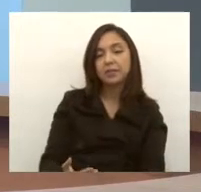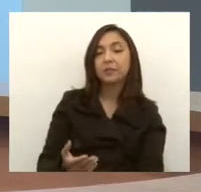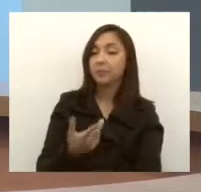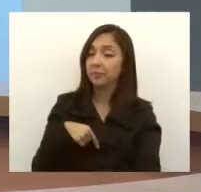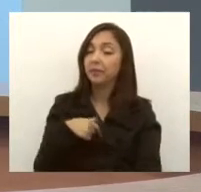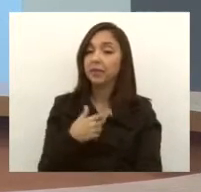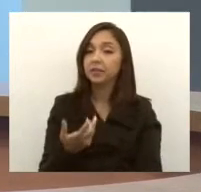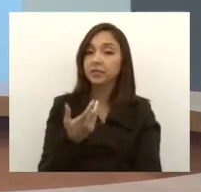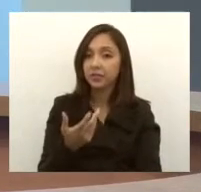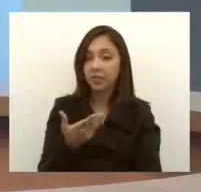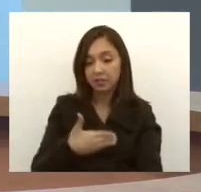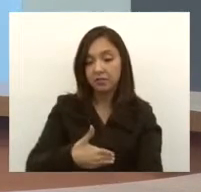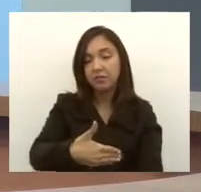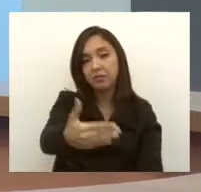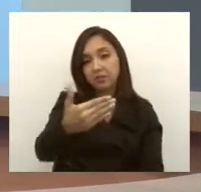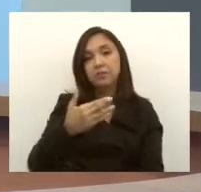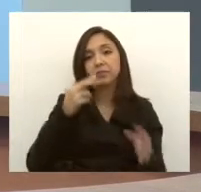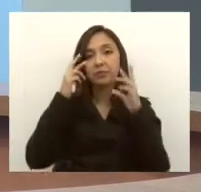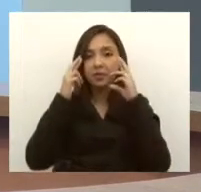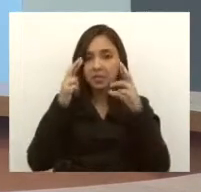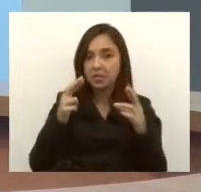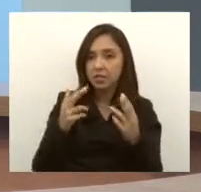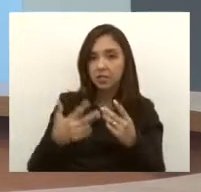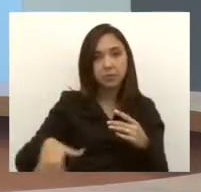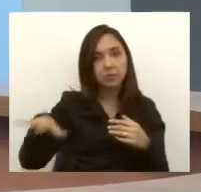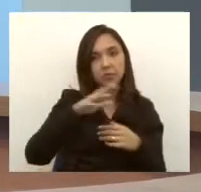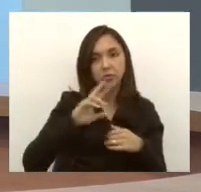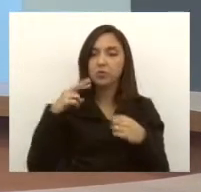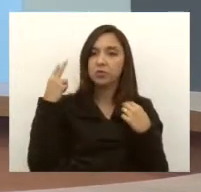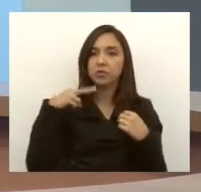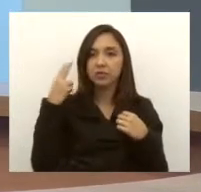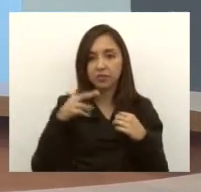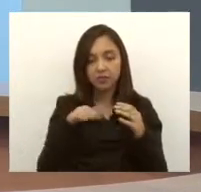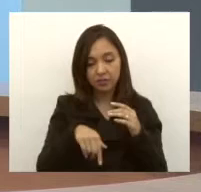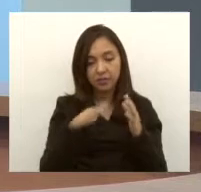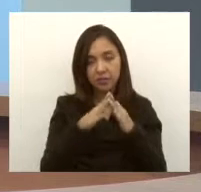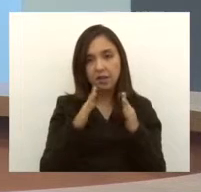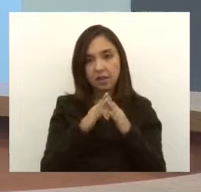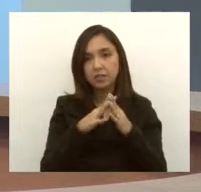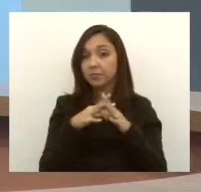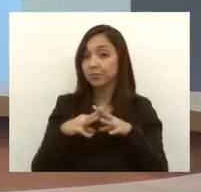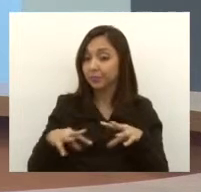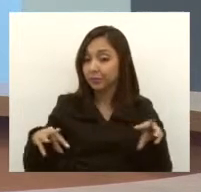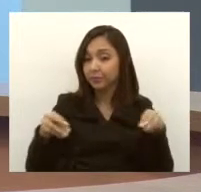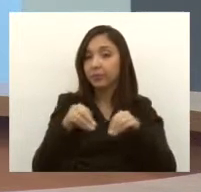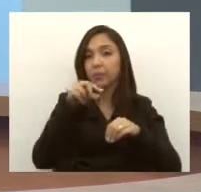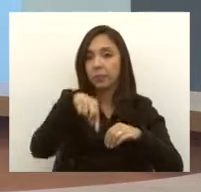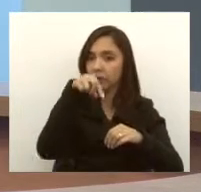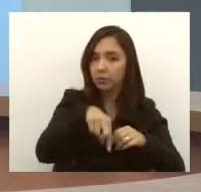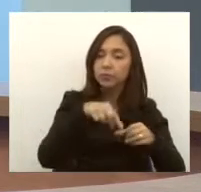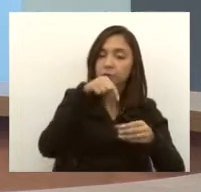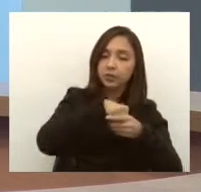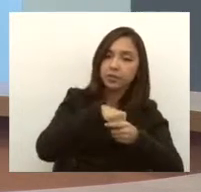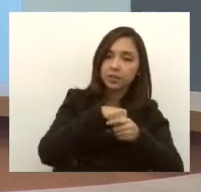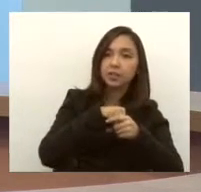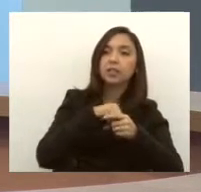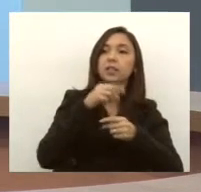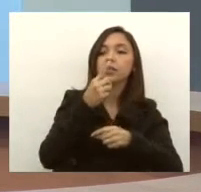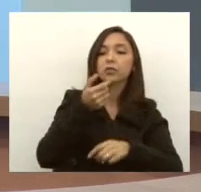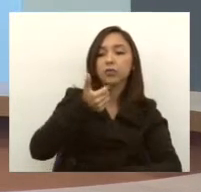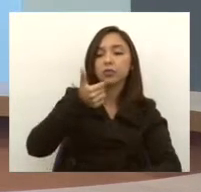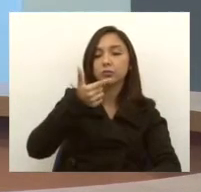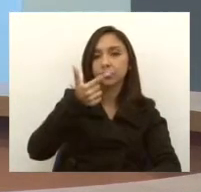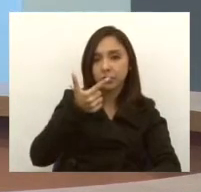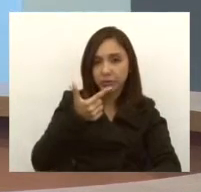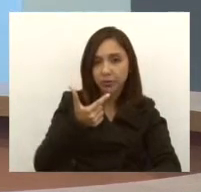mas quero que daqui para frente o respeito seja também com todos os vereadores dessa casa, porque todo mundo que está aqui foi eleito em 2012, cada